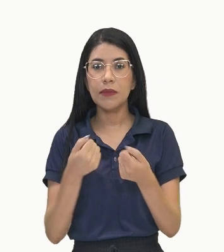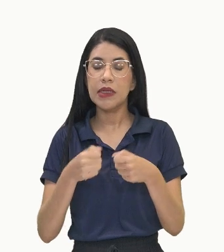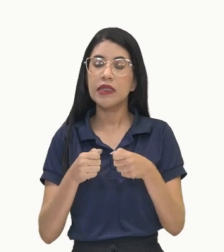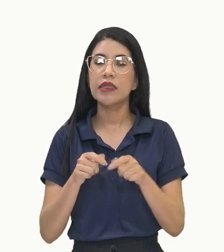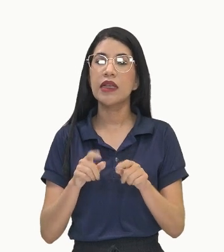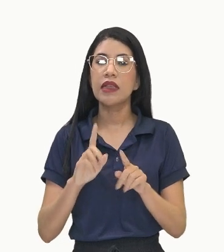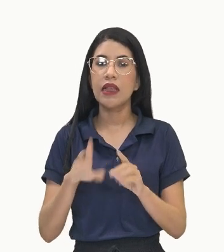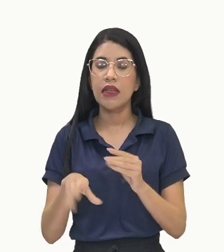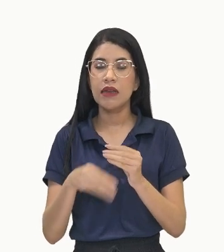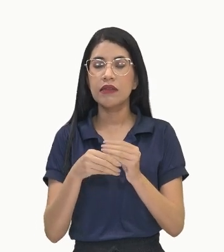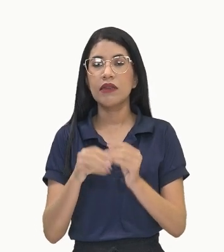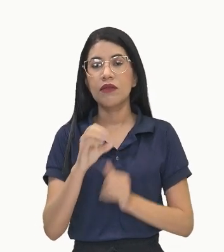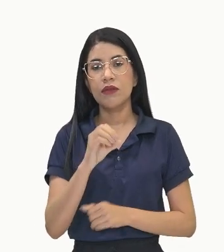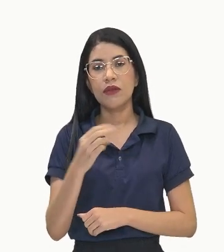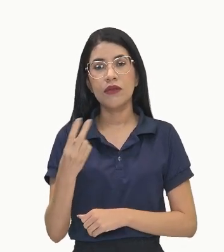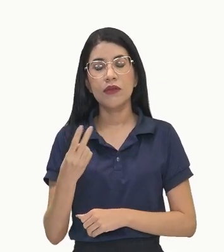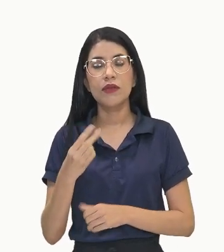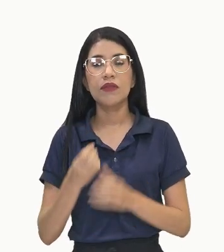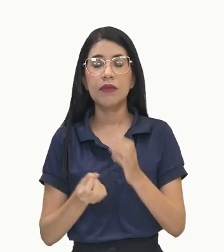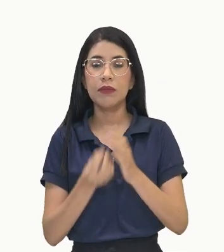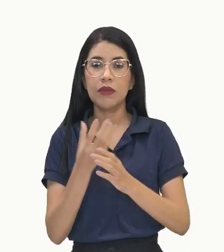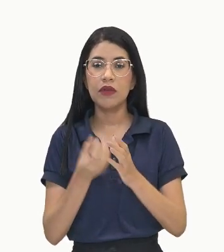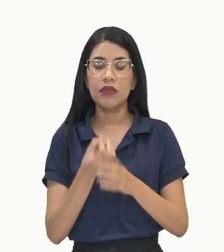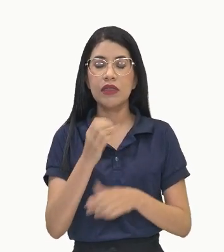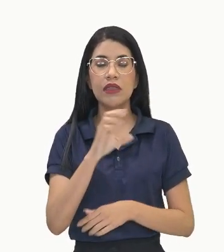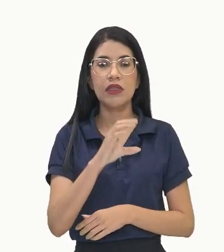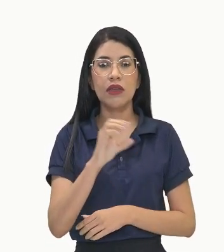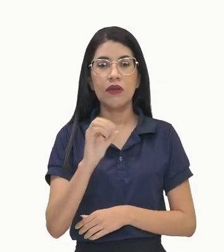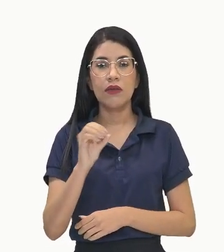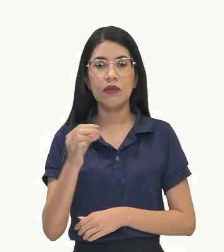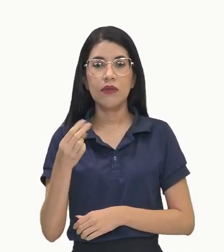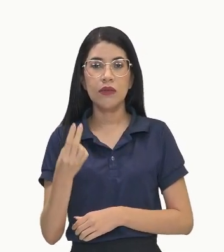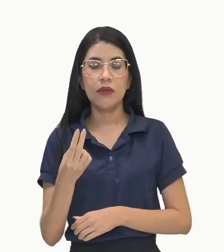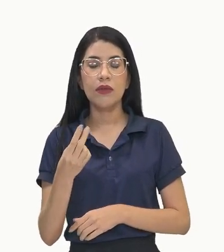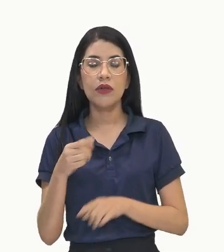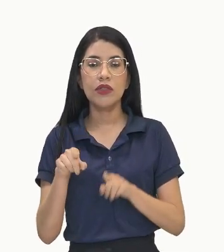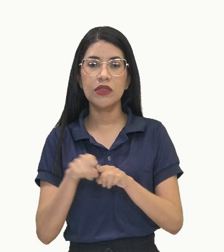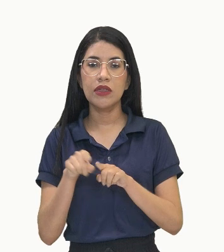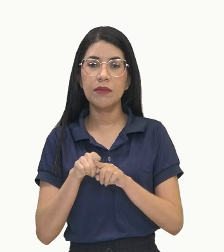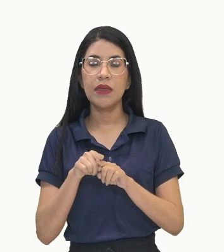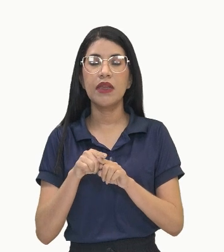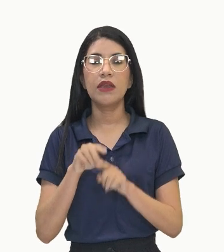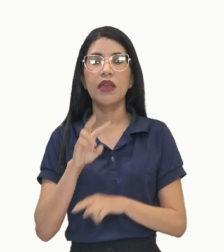oxigênio e vai produzir CO2 e água.